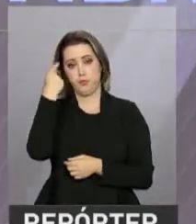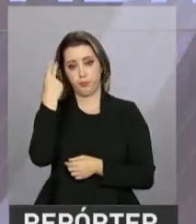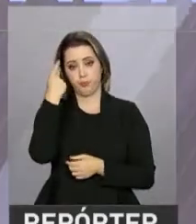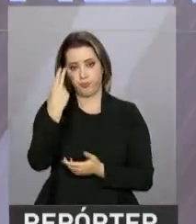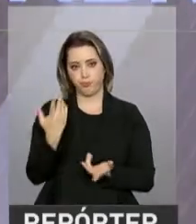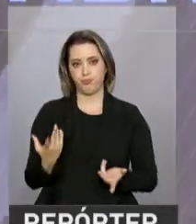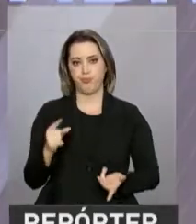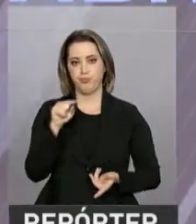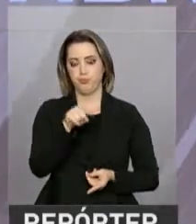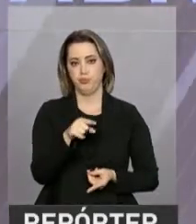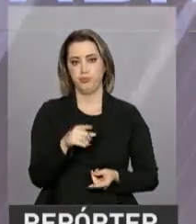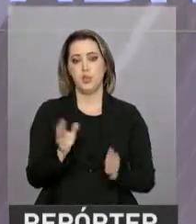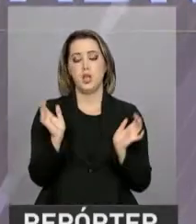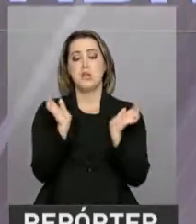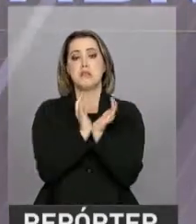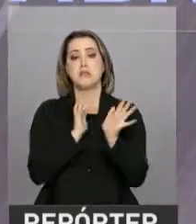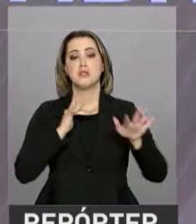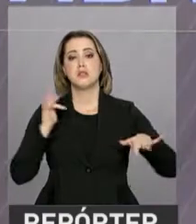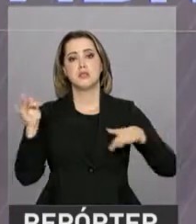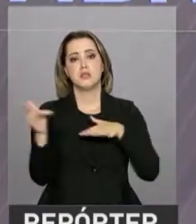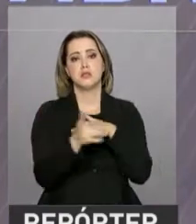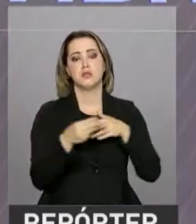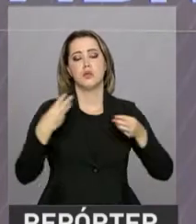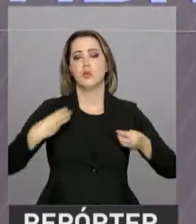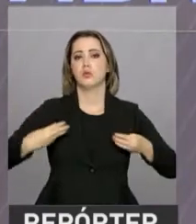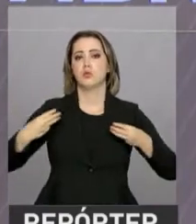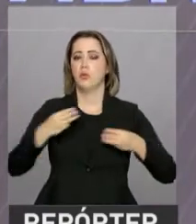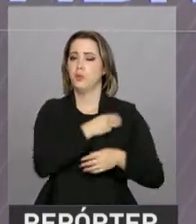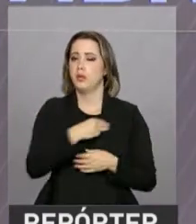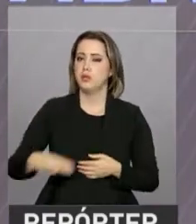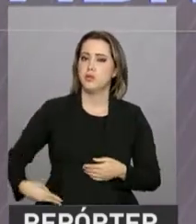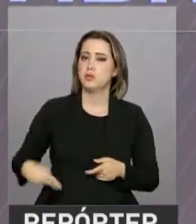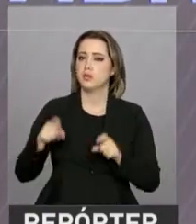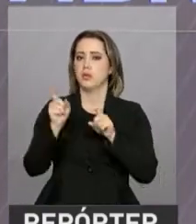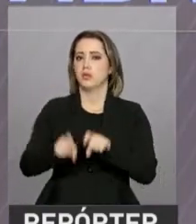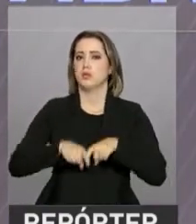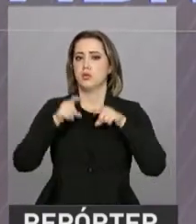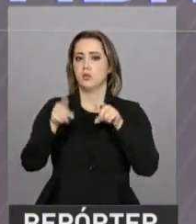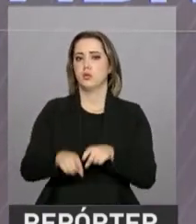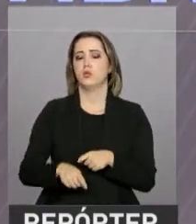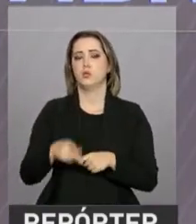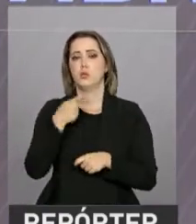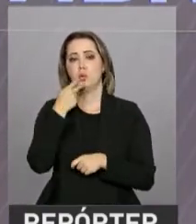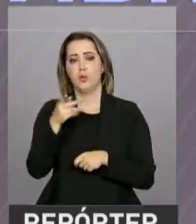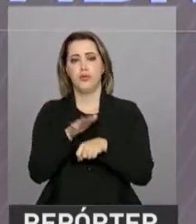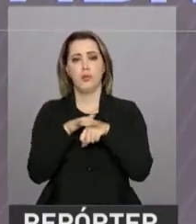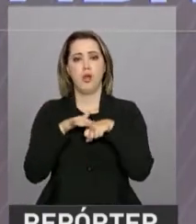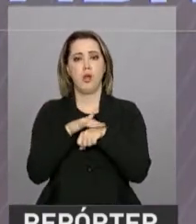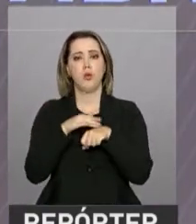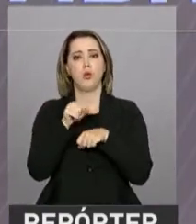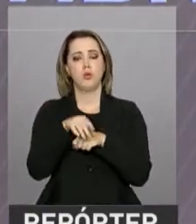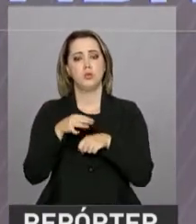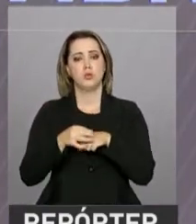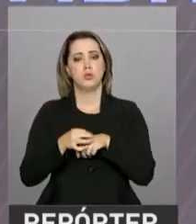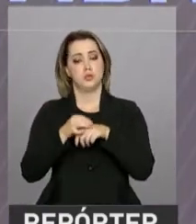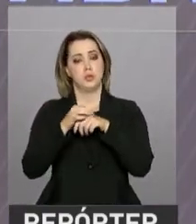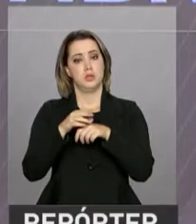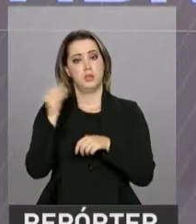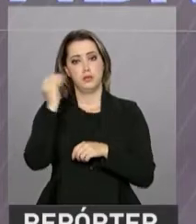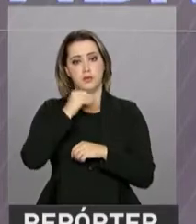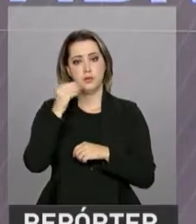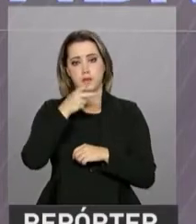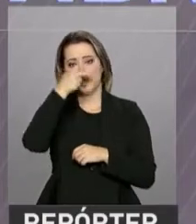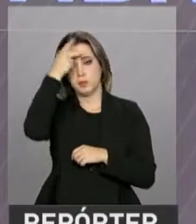E nas redes sociais, o ministro da Agricultura, Pecuária e Abastecimento, Blairo Maggi, comentou a Operação Carne Fraca. Ele pediu